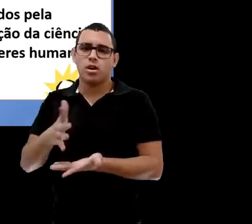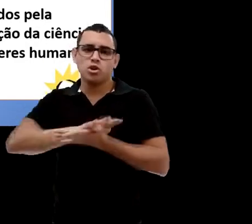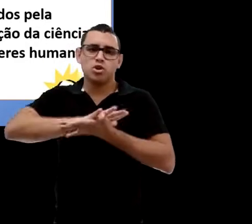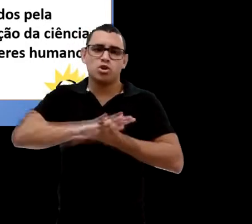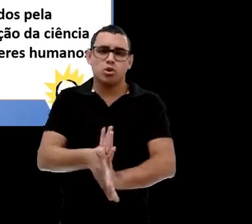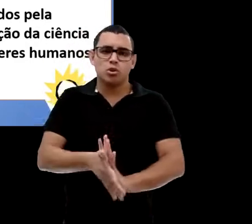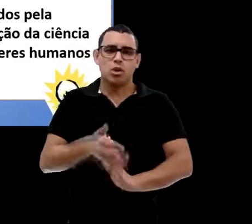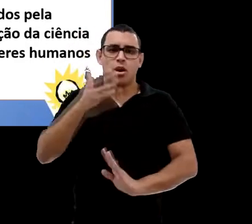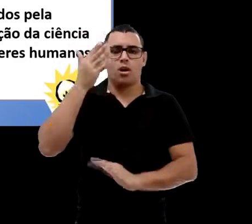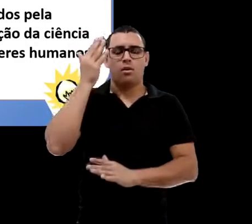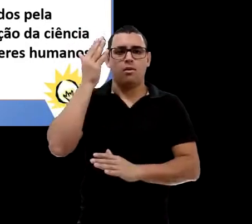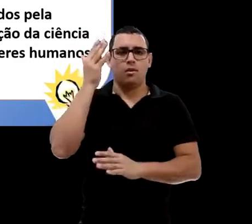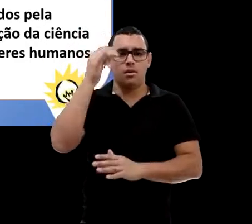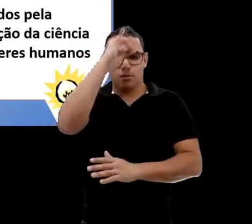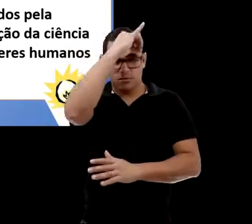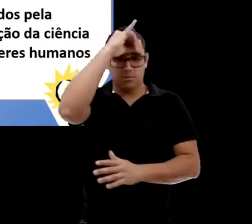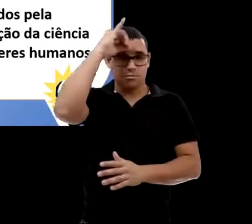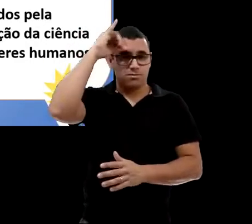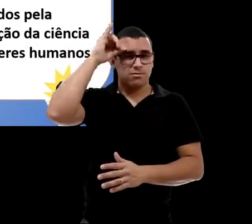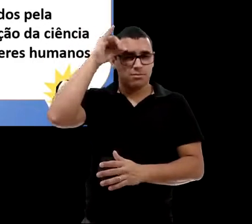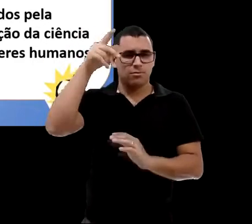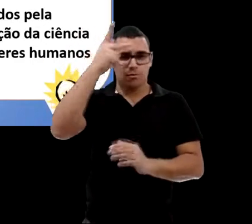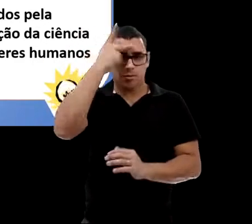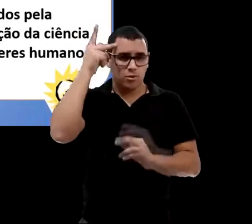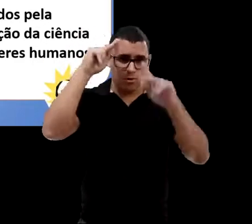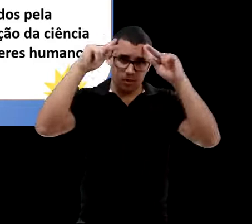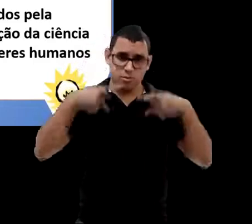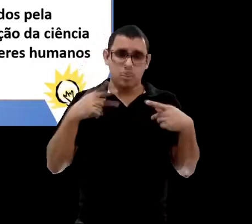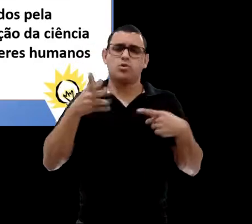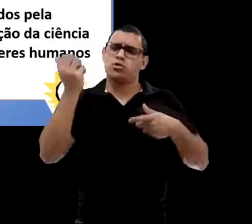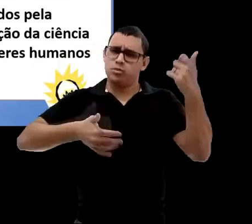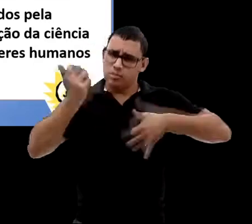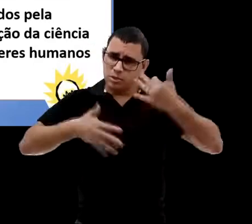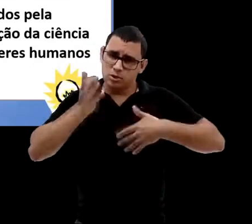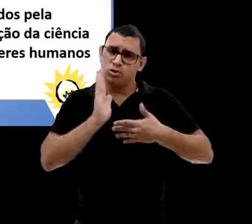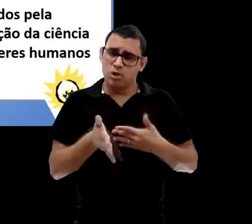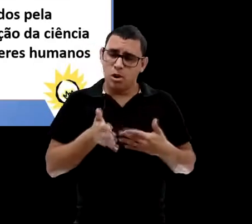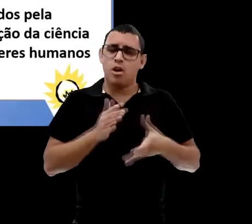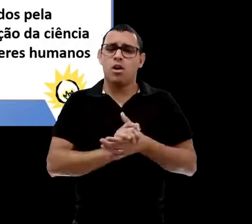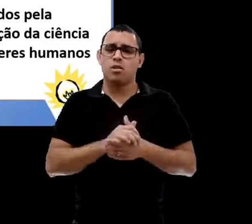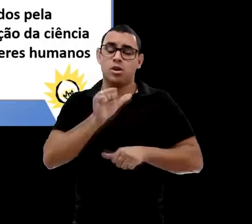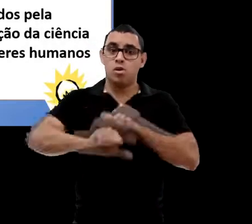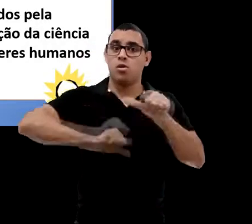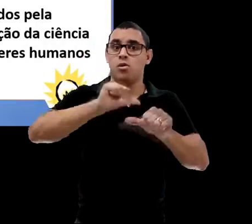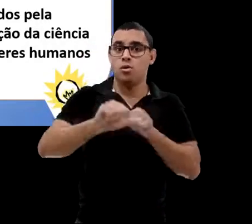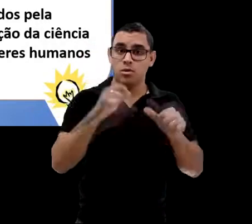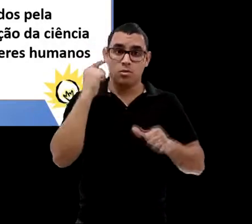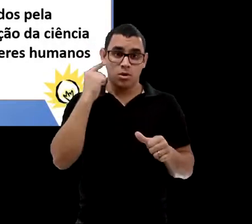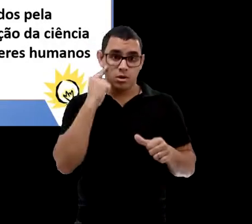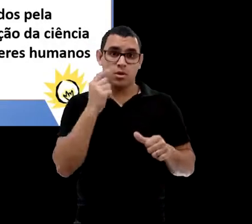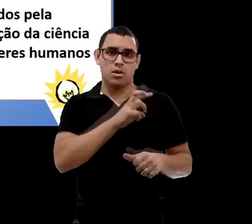a ignorância dos seres humanos acerca da natureza e da sociedade. Falamos muito disso já este ano, né,